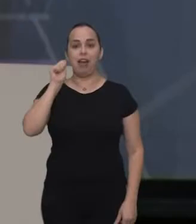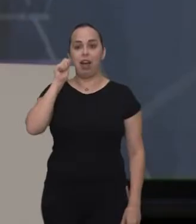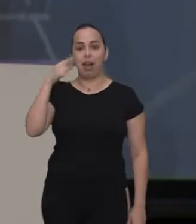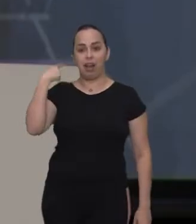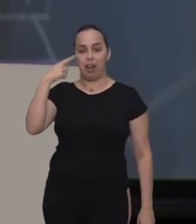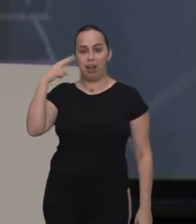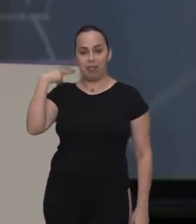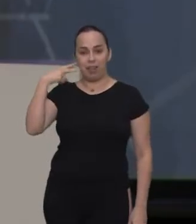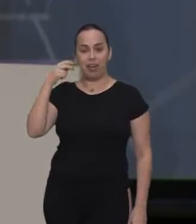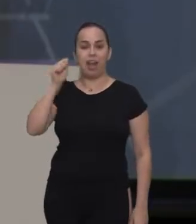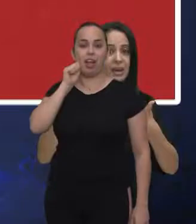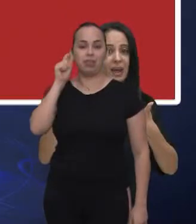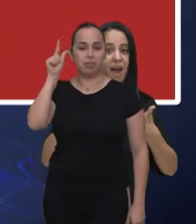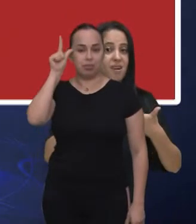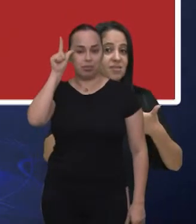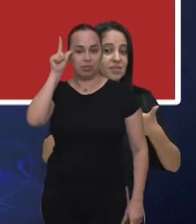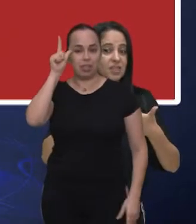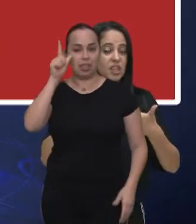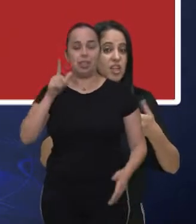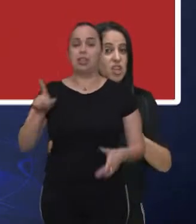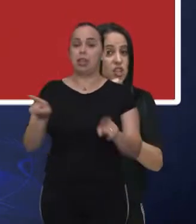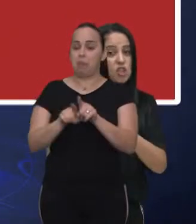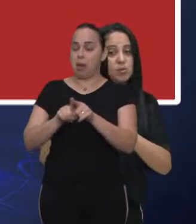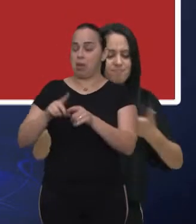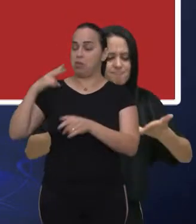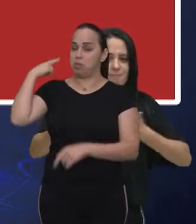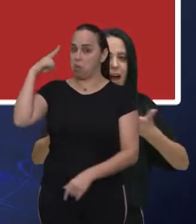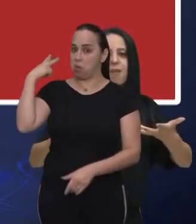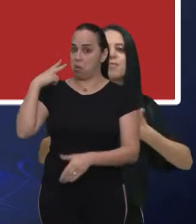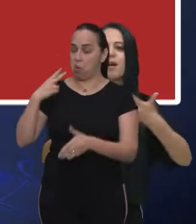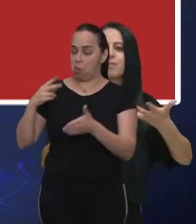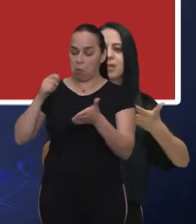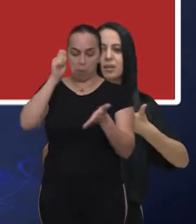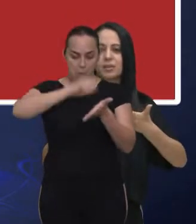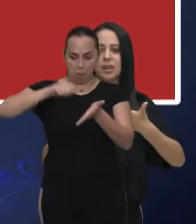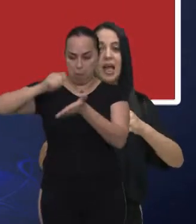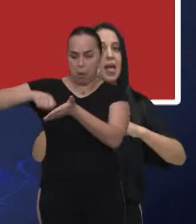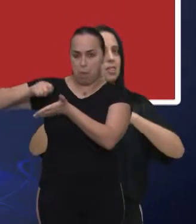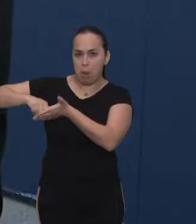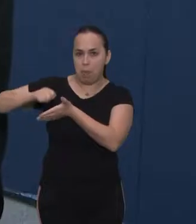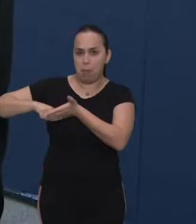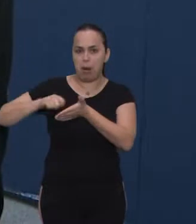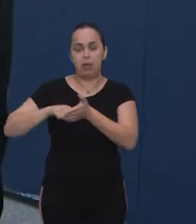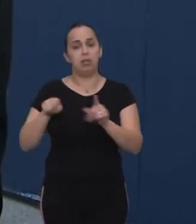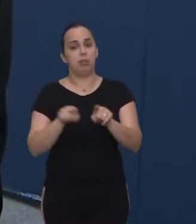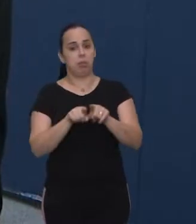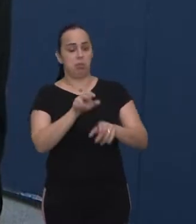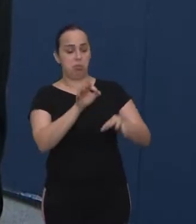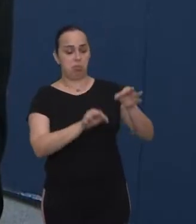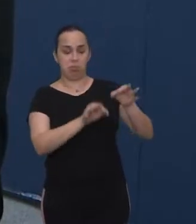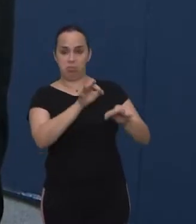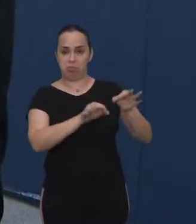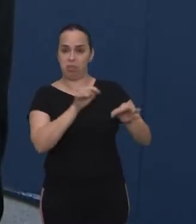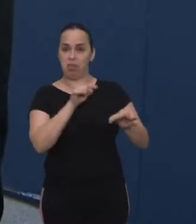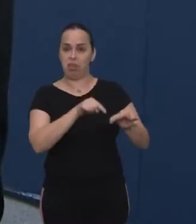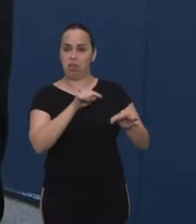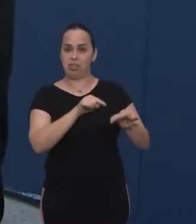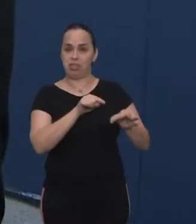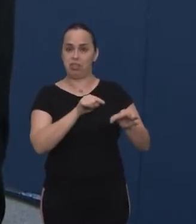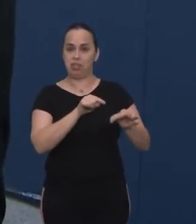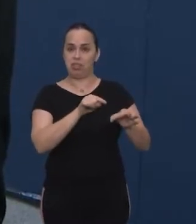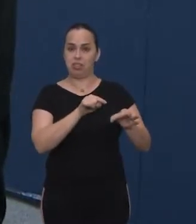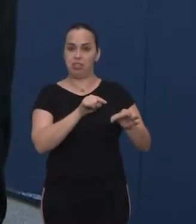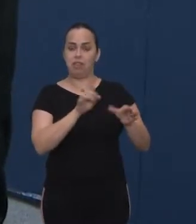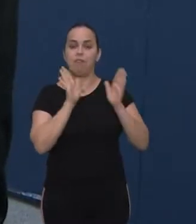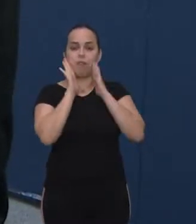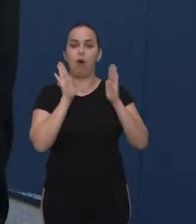apresentada pela vereadora Amélia Naomi e recebeu assinatura de mais de 13 parlamentares o juiz do trabalho do juizado